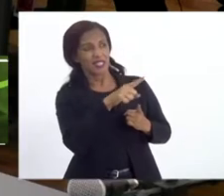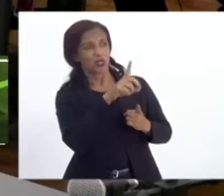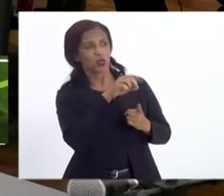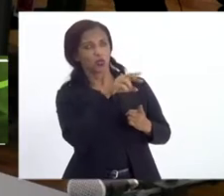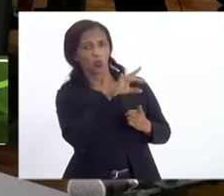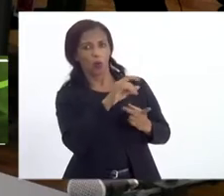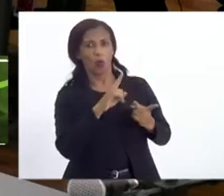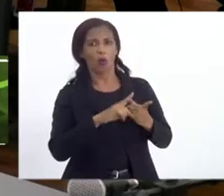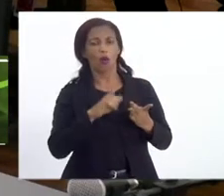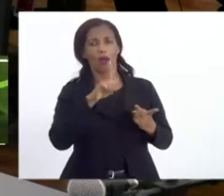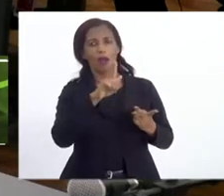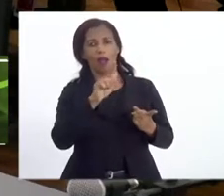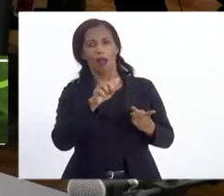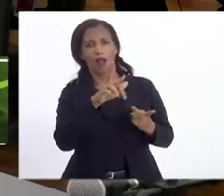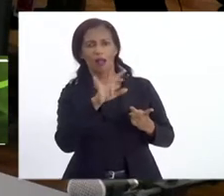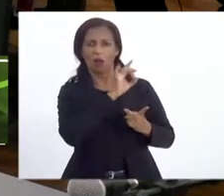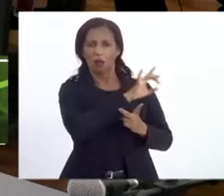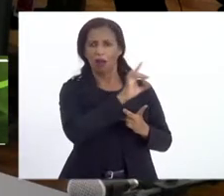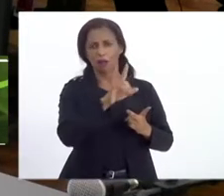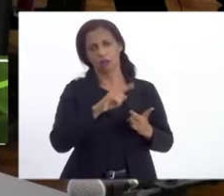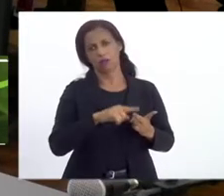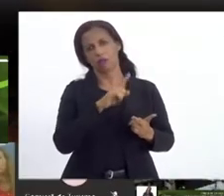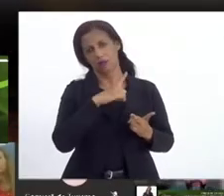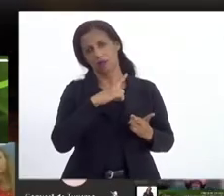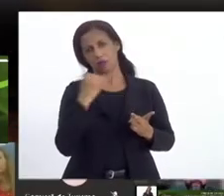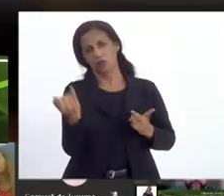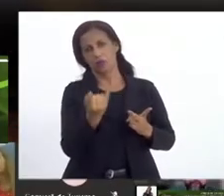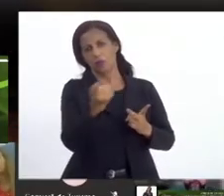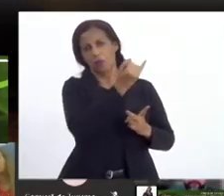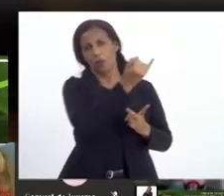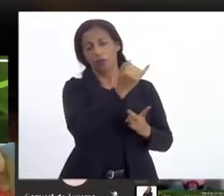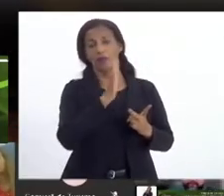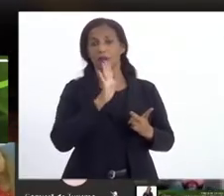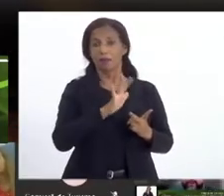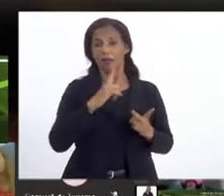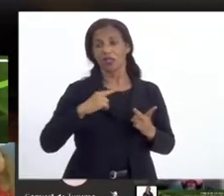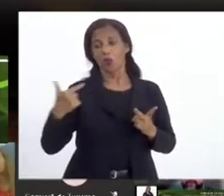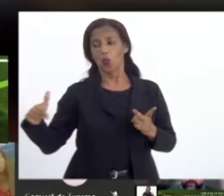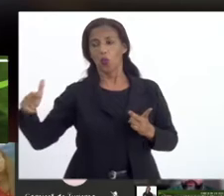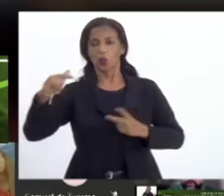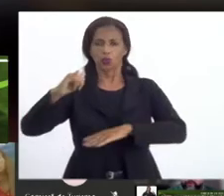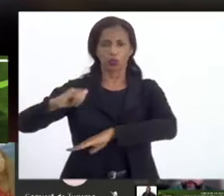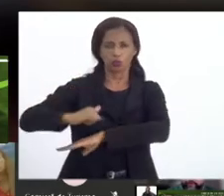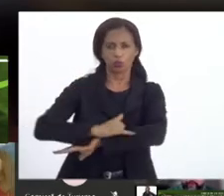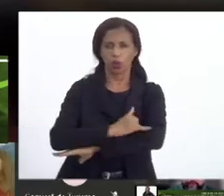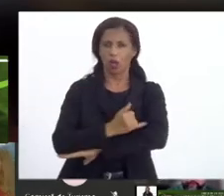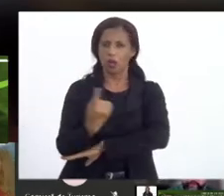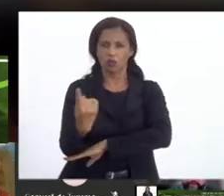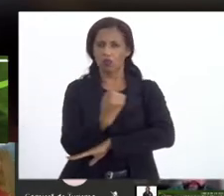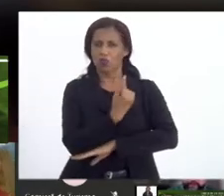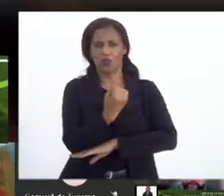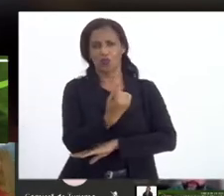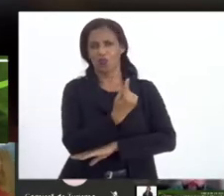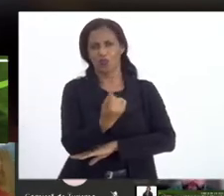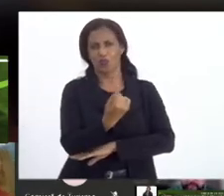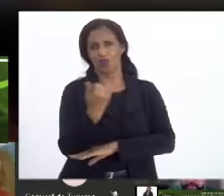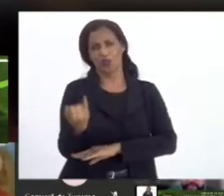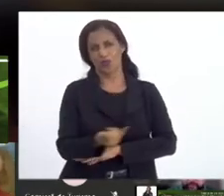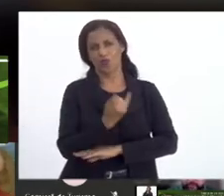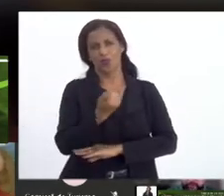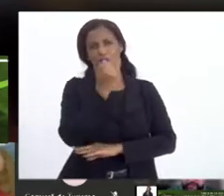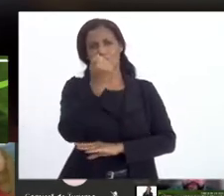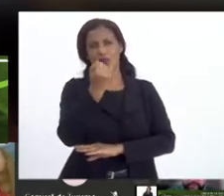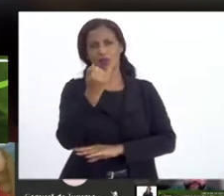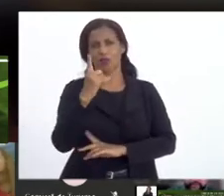papel fundamental, cada um deles, mas que não são os únicos players de